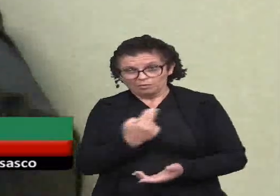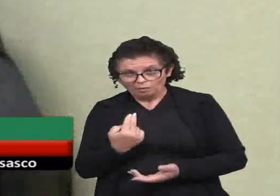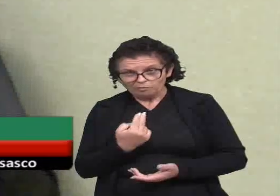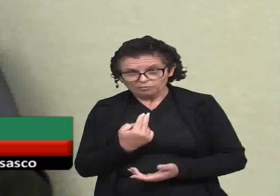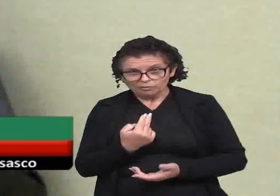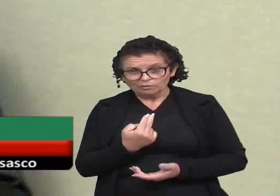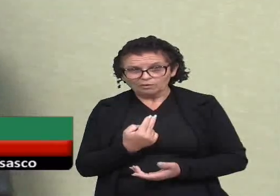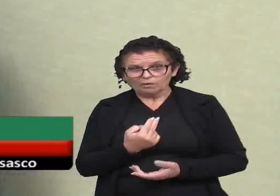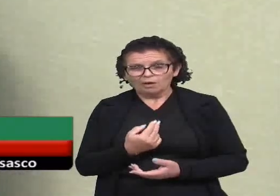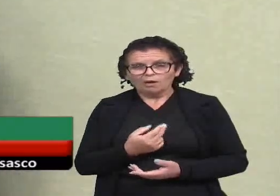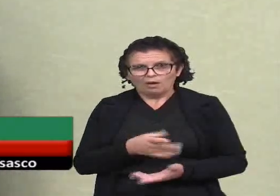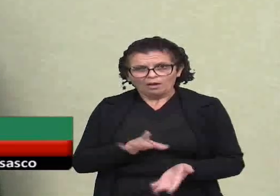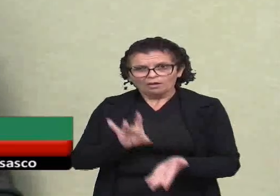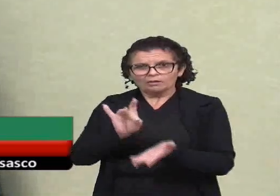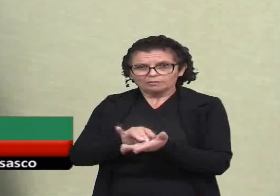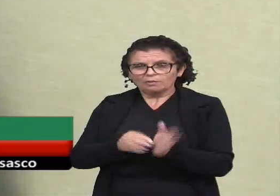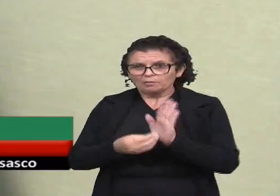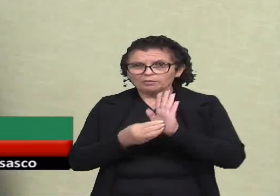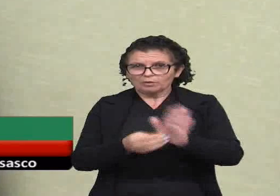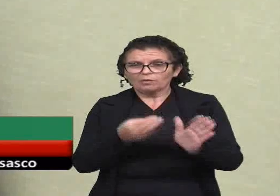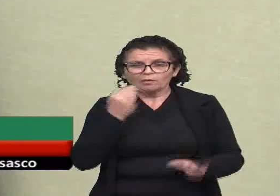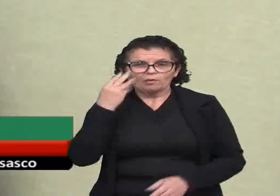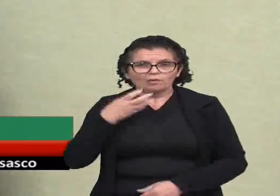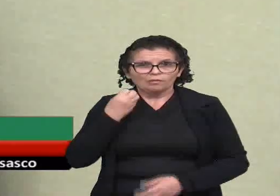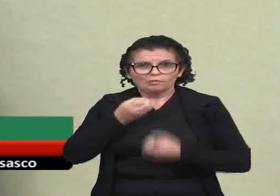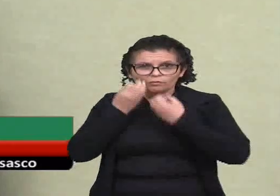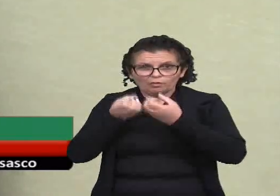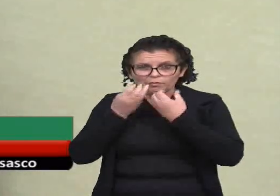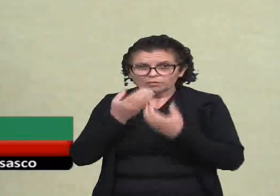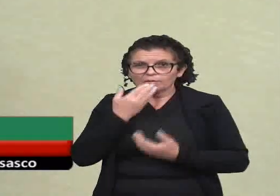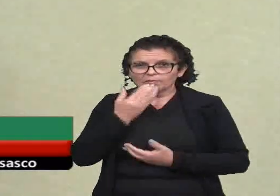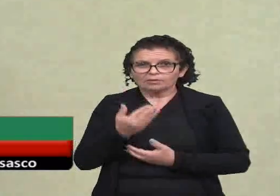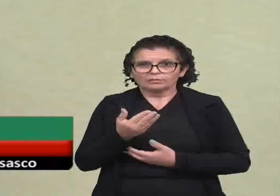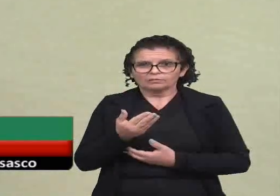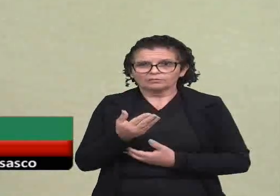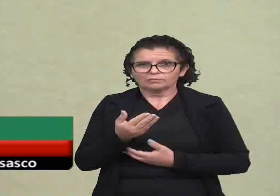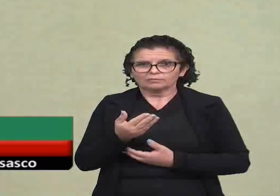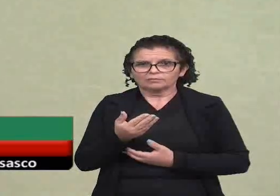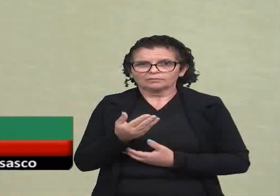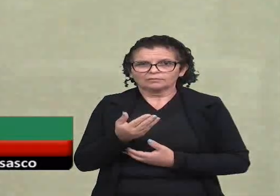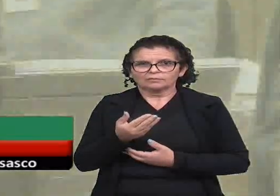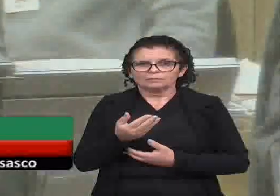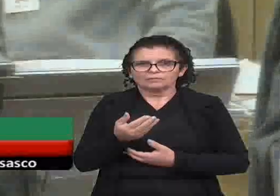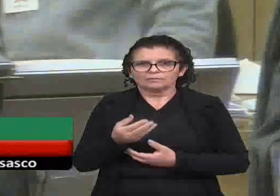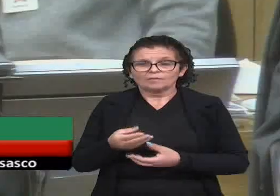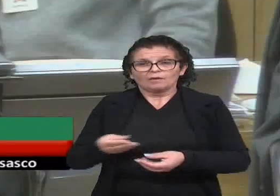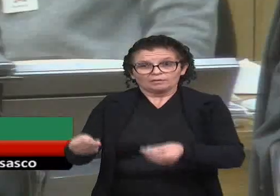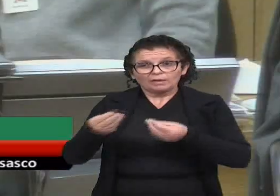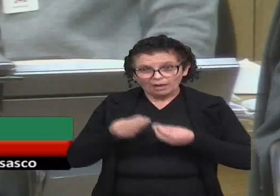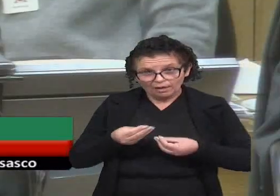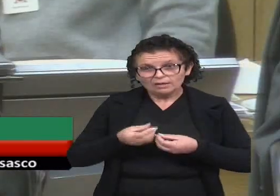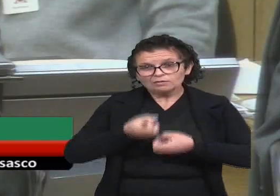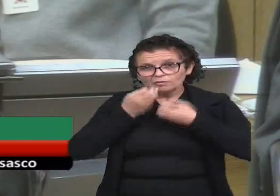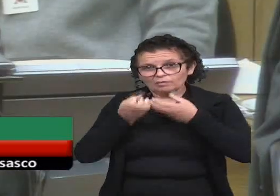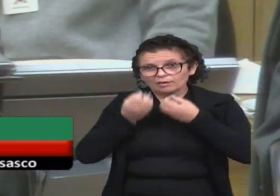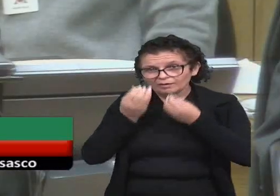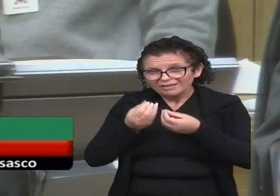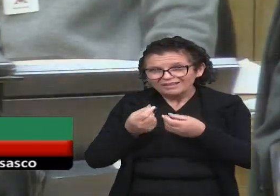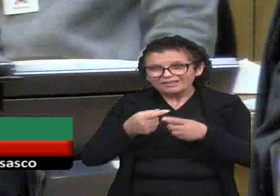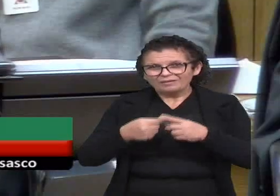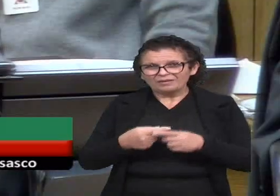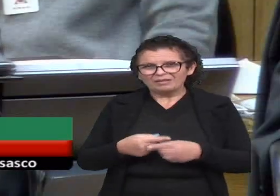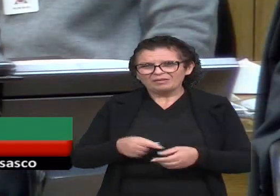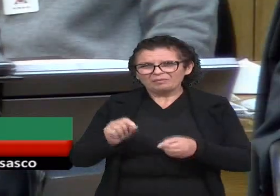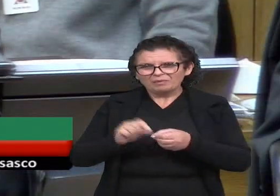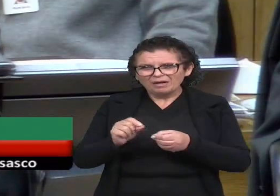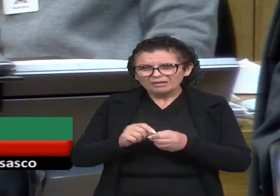É um requerimento oficial, teve a oportunidade de ter a informação. E pediu para você vai ter as suas informações. Agora outra coisa. Pegar e vir falar que eu